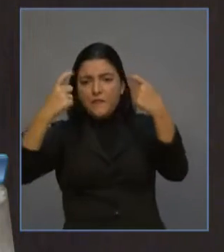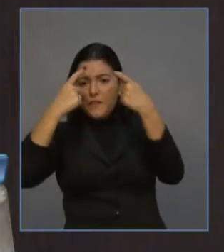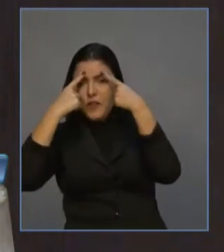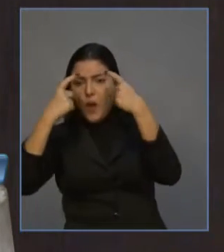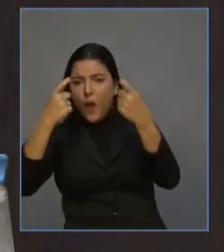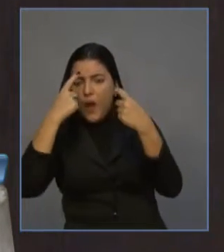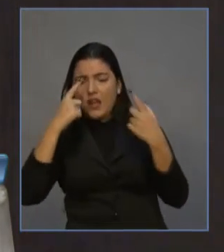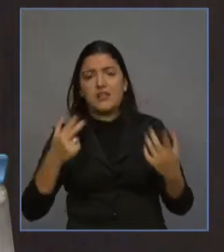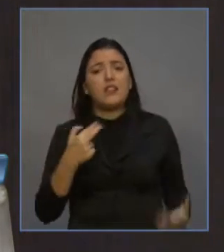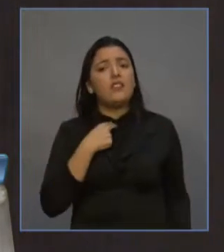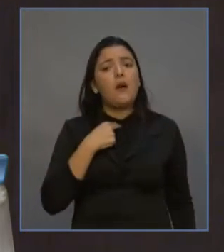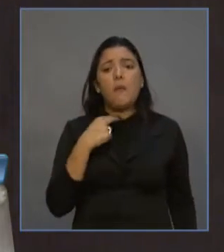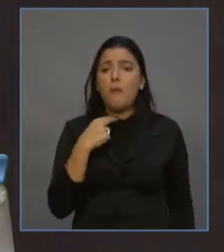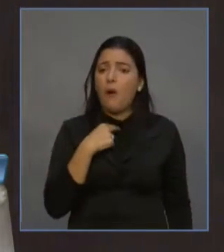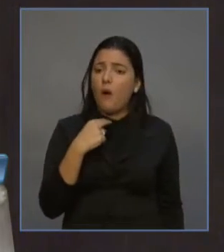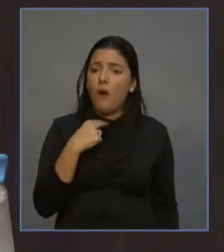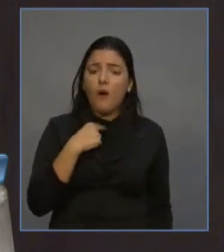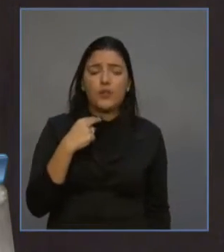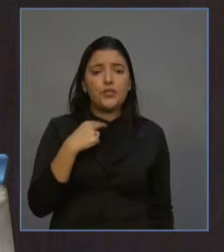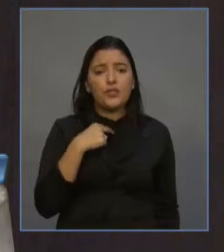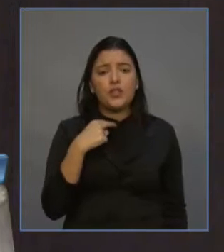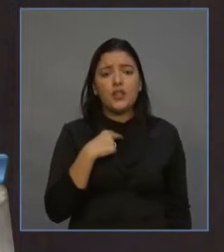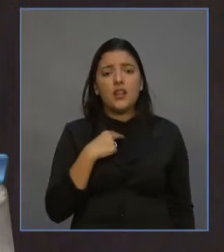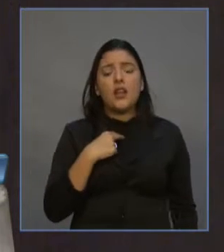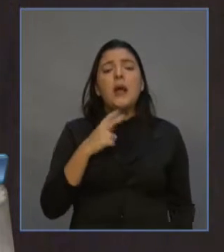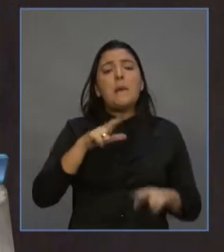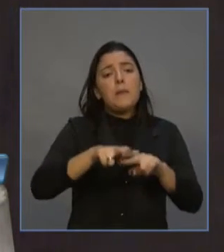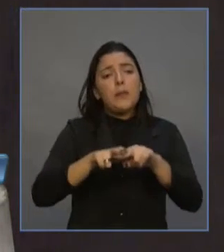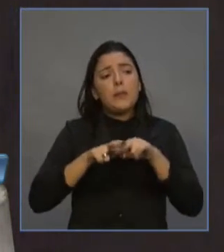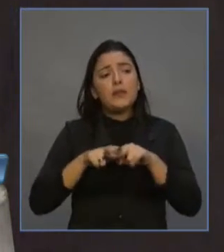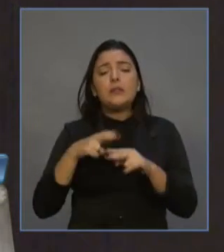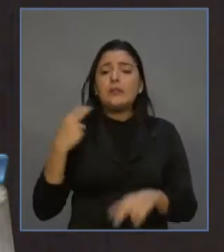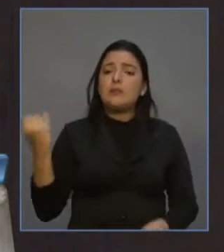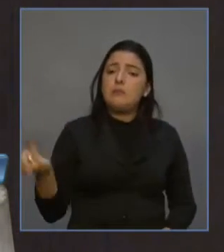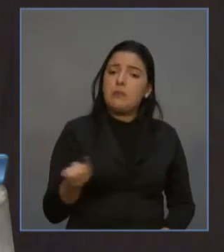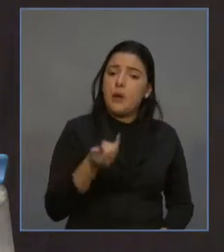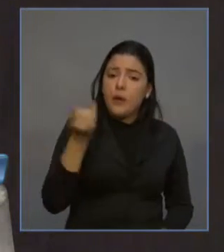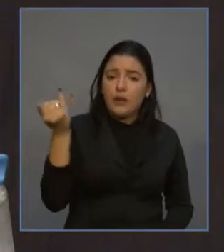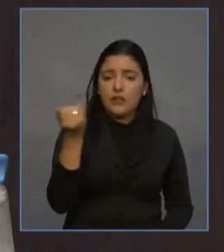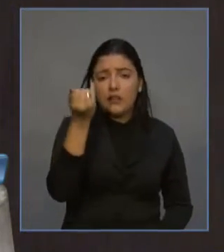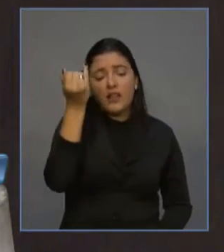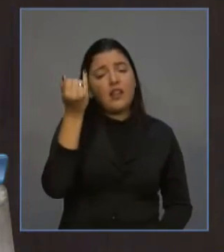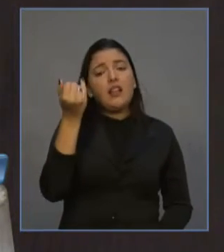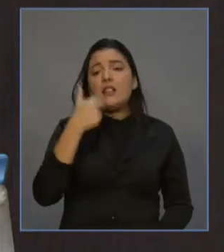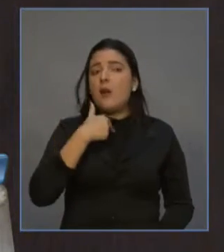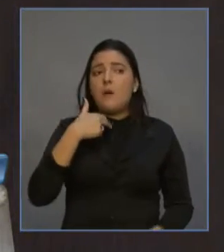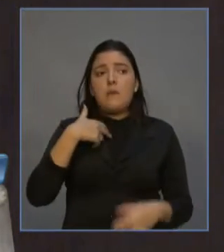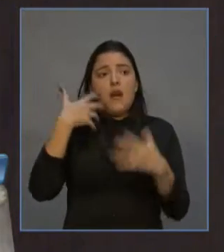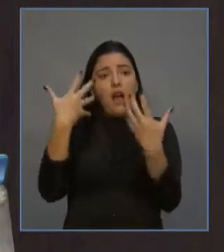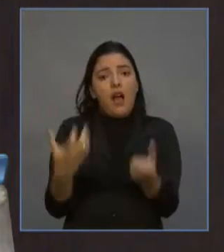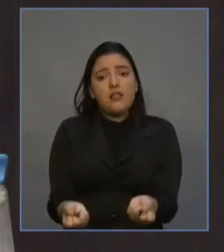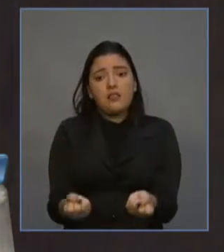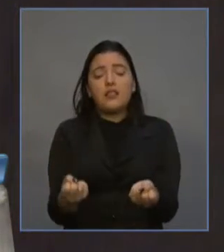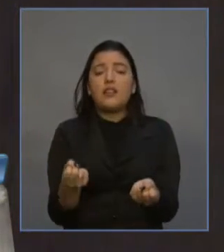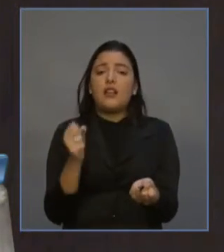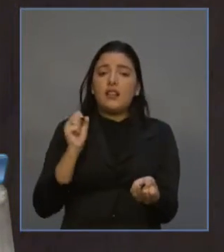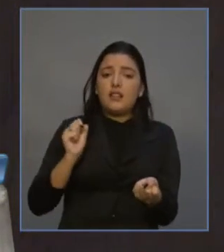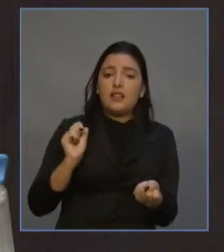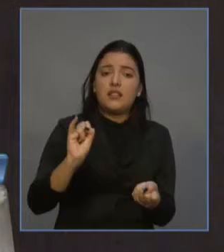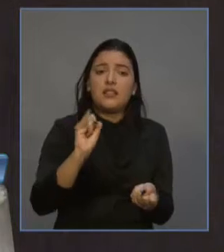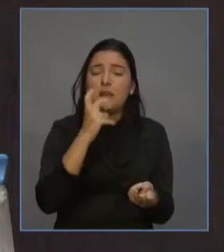pelo desencanto. É muito importante não permitir que haja